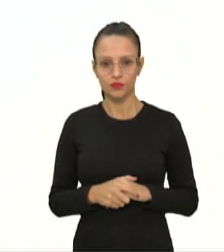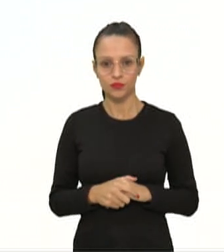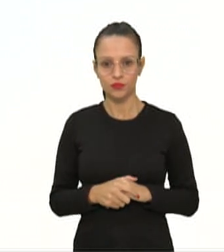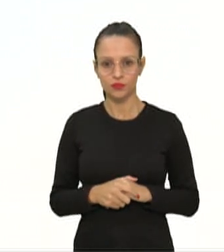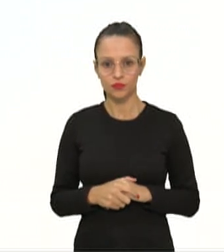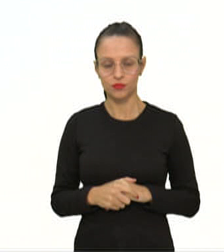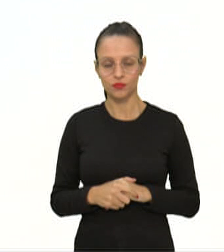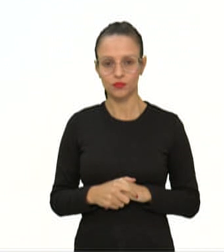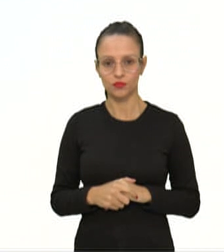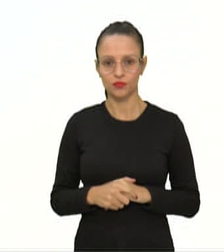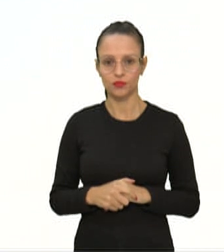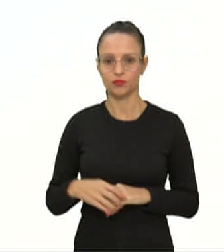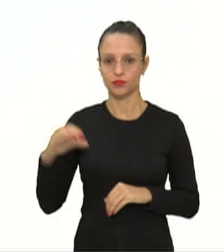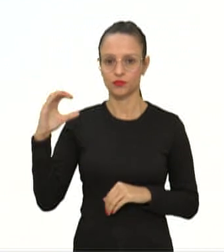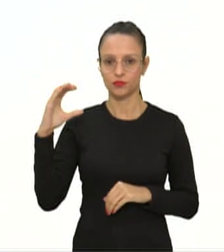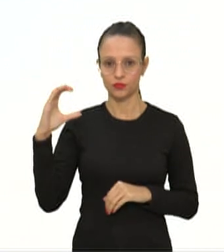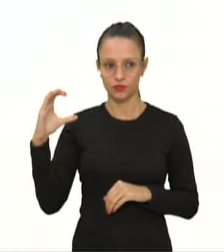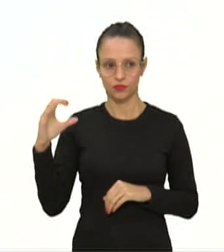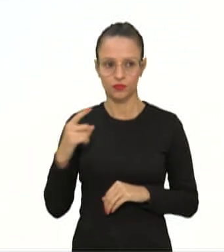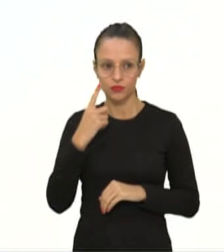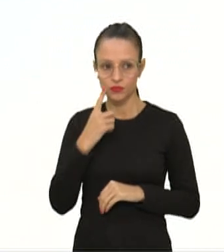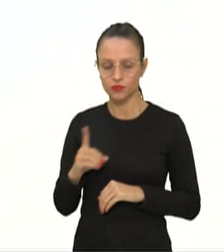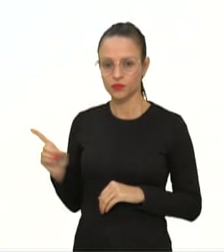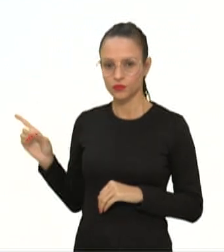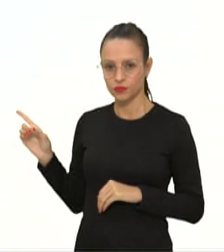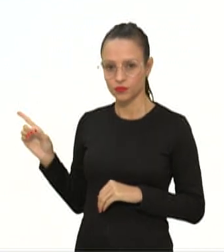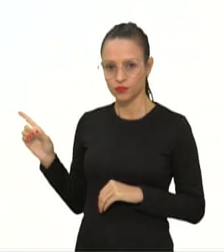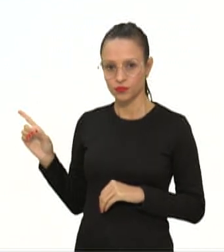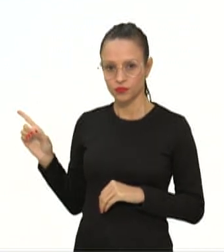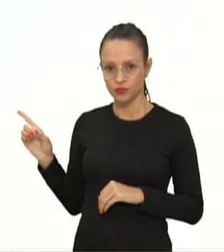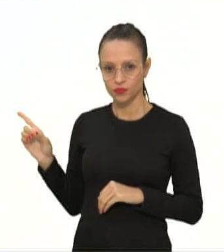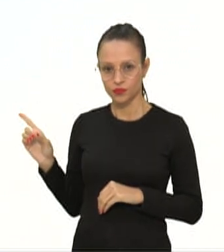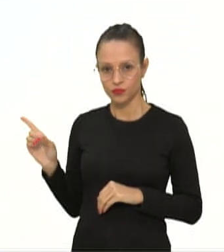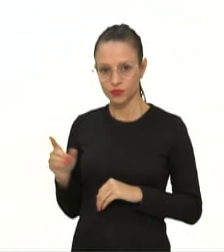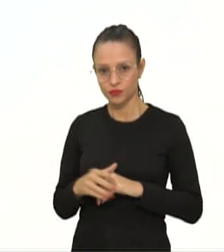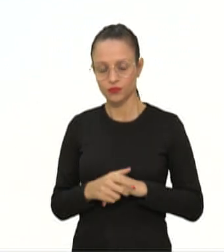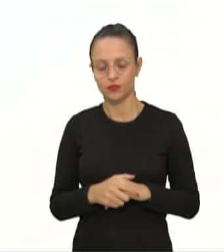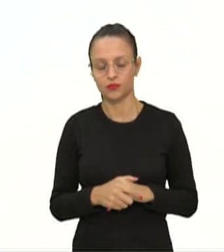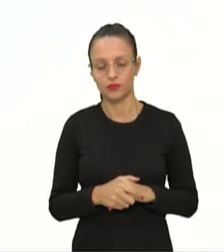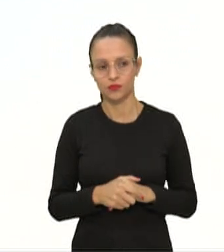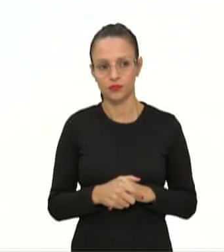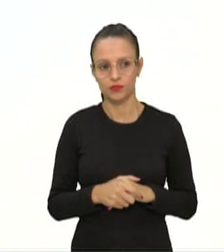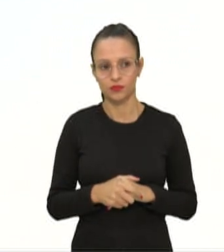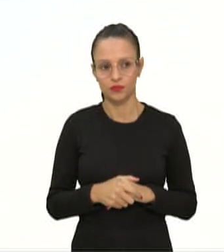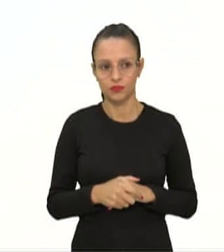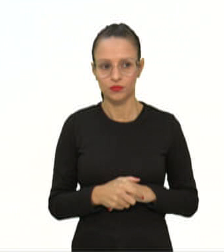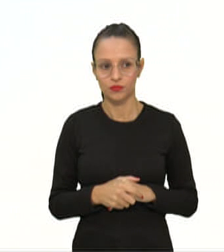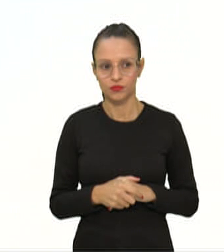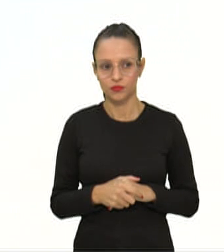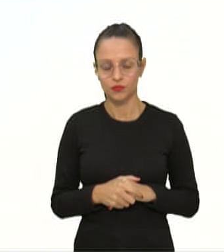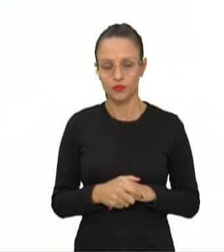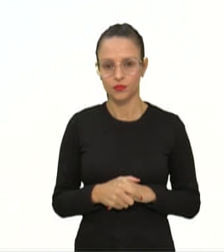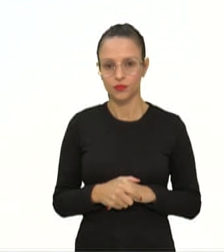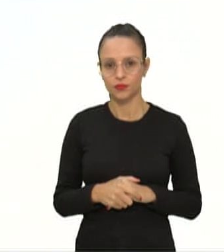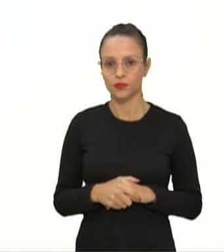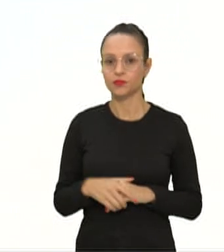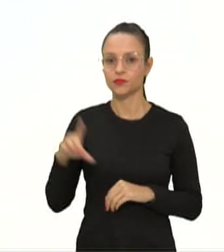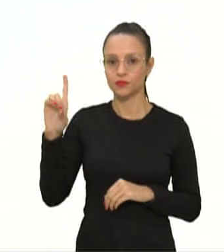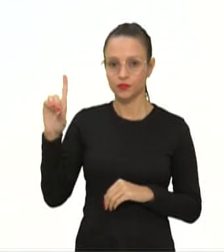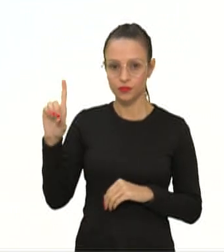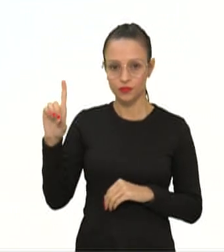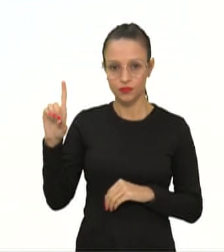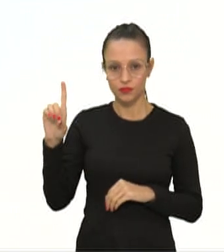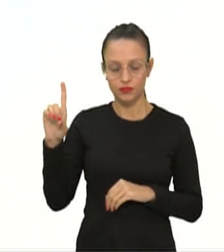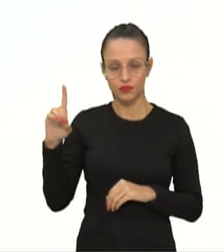30. 5 vezes x mais 15, dividido tudo isso por 3, igual a 30. E a